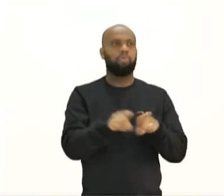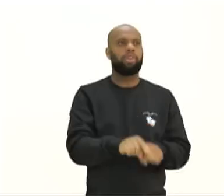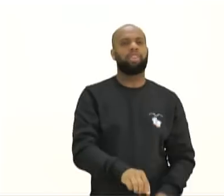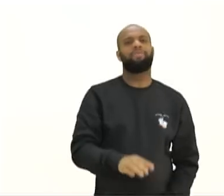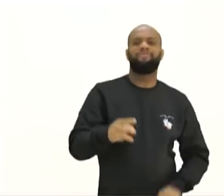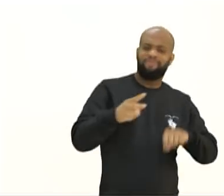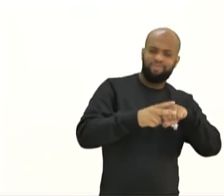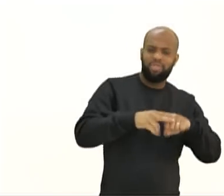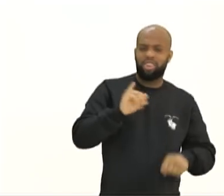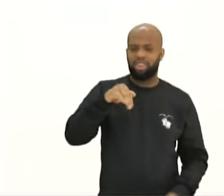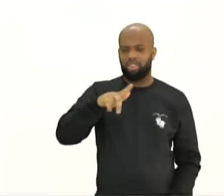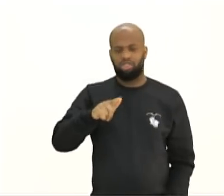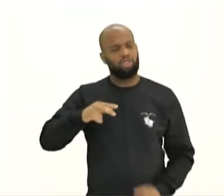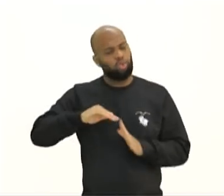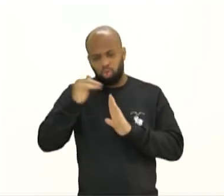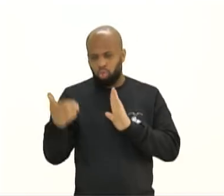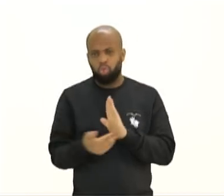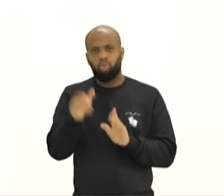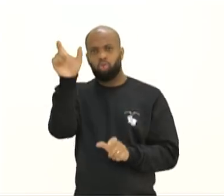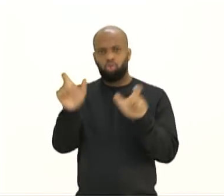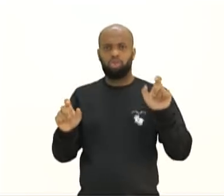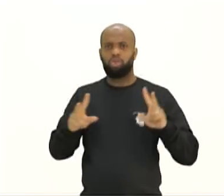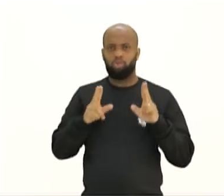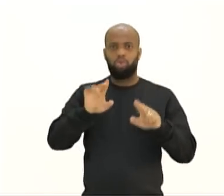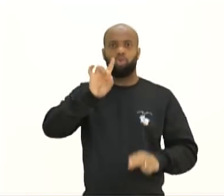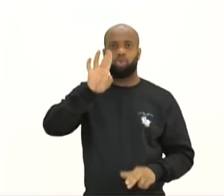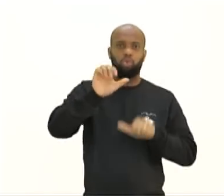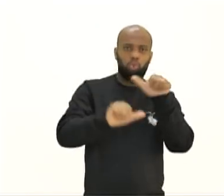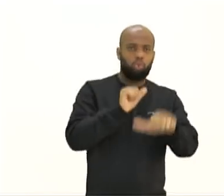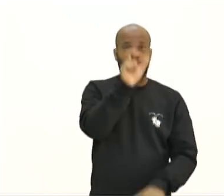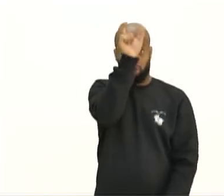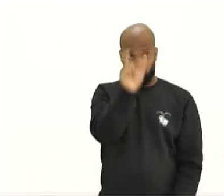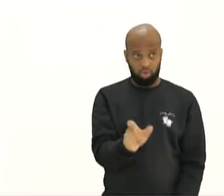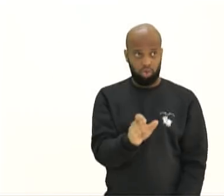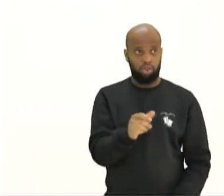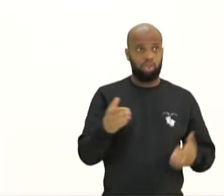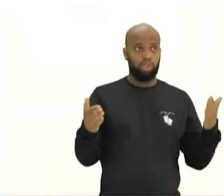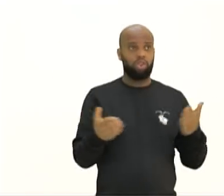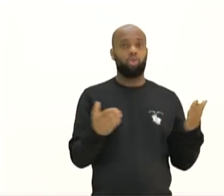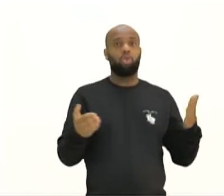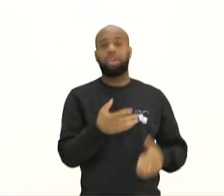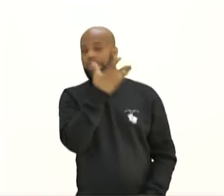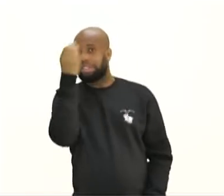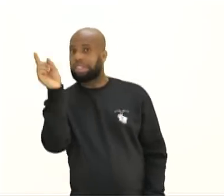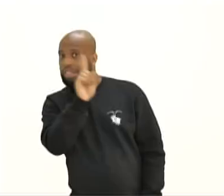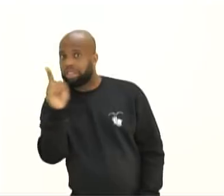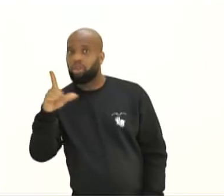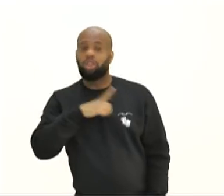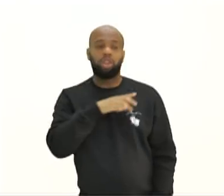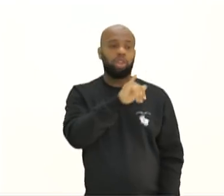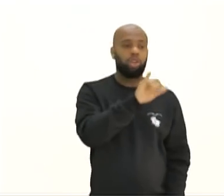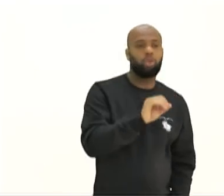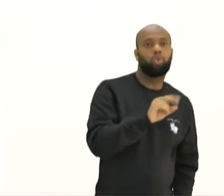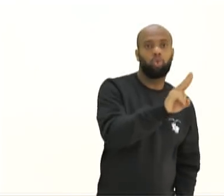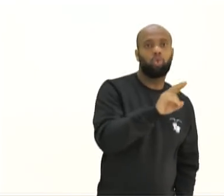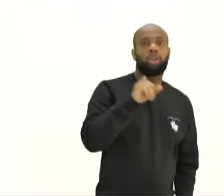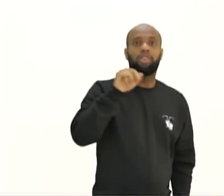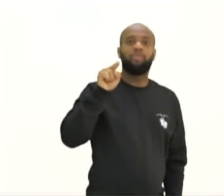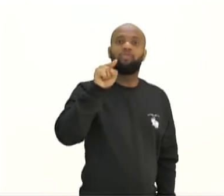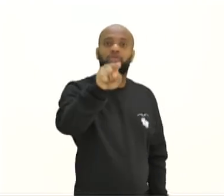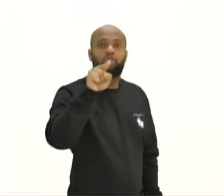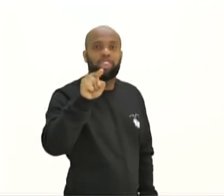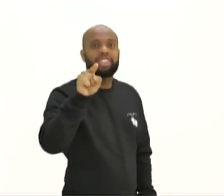igual em todos os sujeitos. O que vai mudar? Só o sujeito. Não posso esquecer do you. Mesmo quando eu estou falando